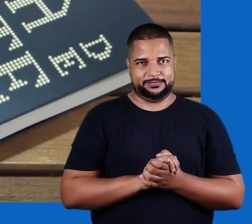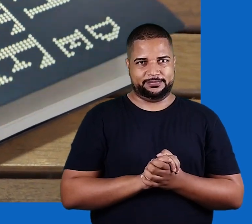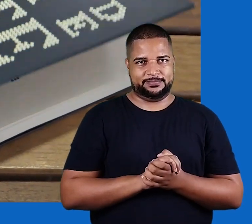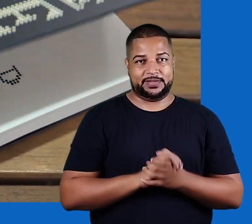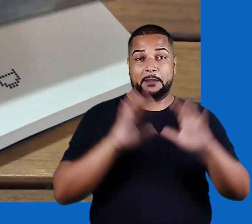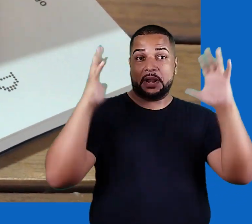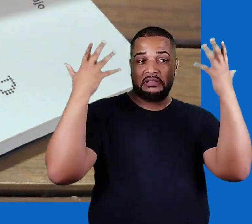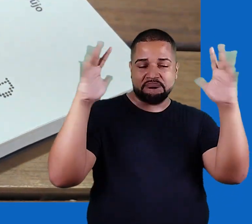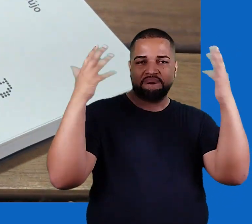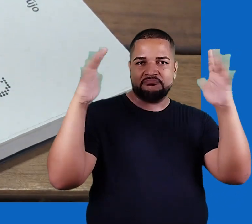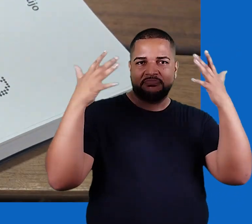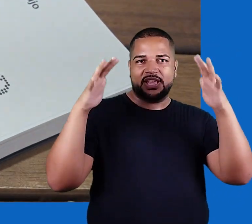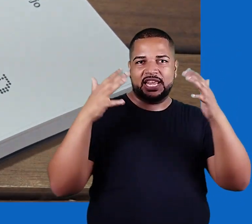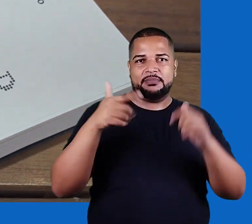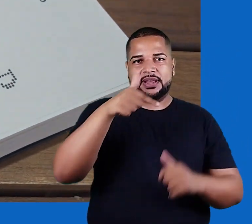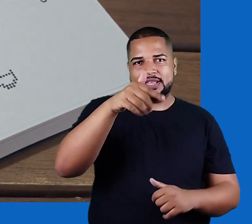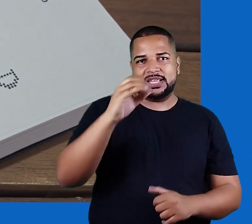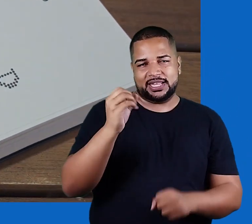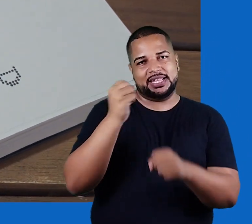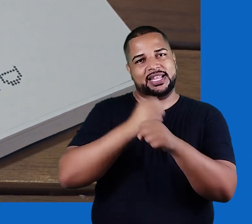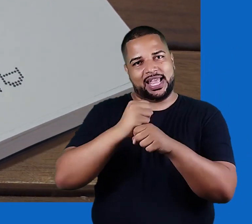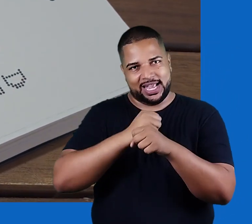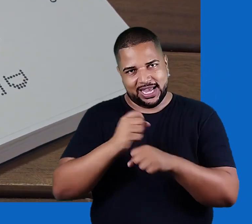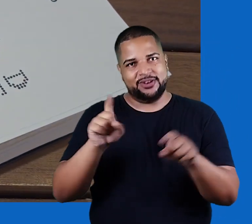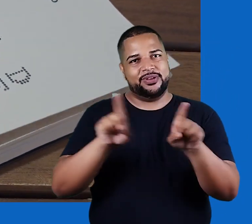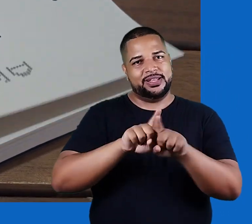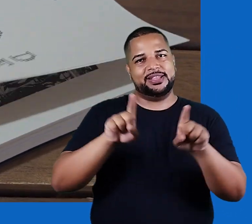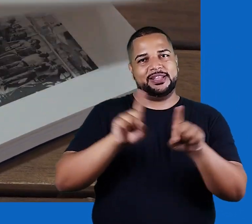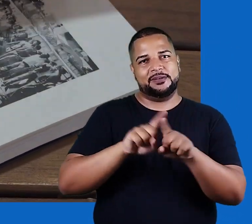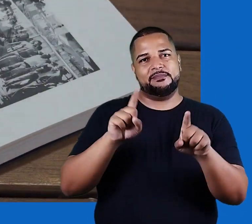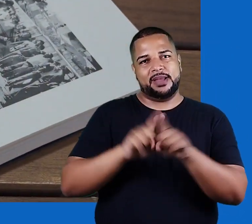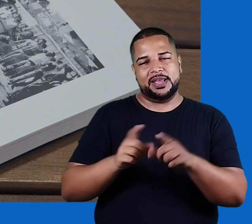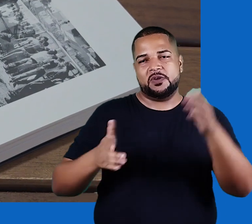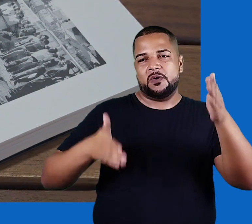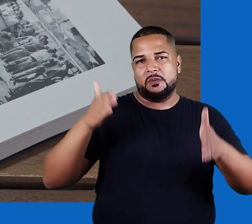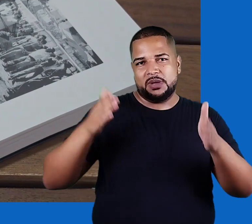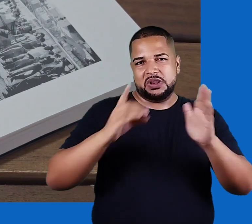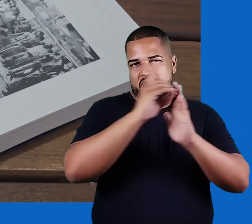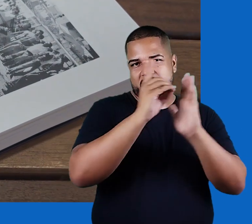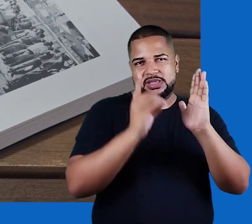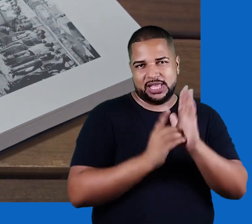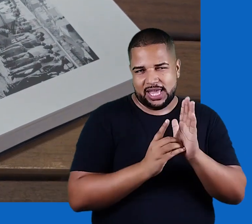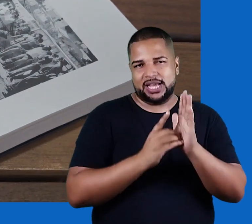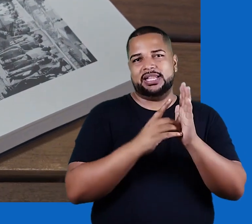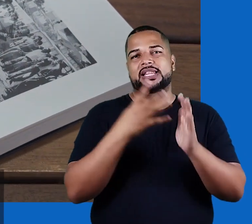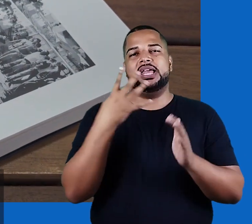Para celebrar os 70 anos, e mais especialmente as conquistas das últimas 4